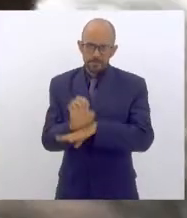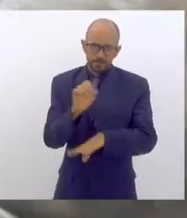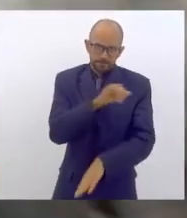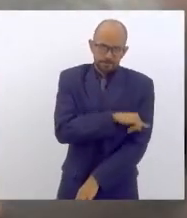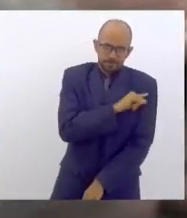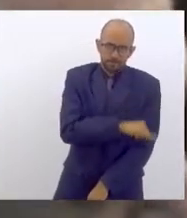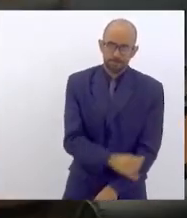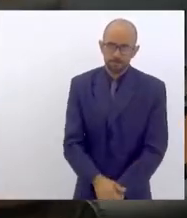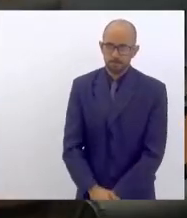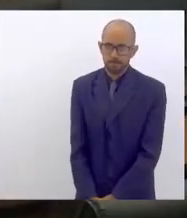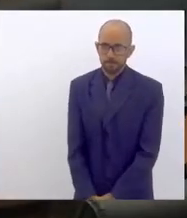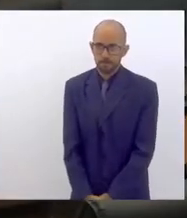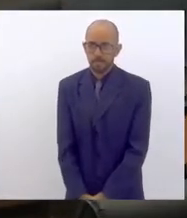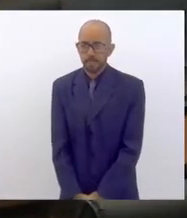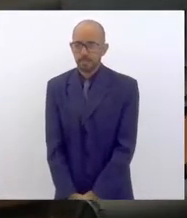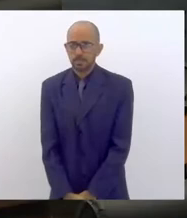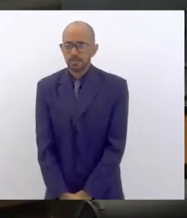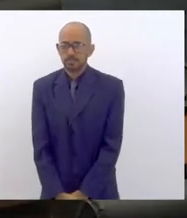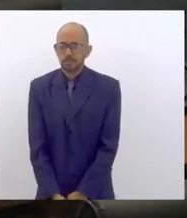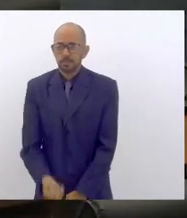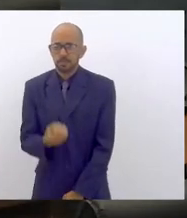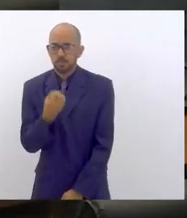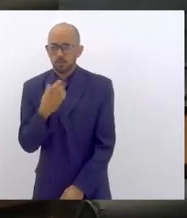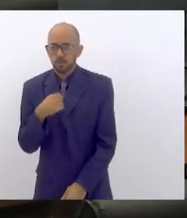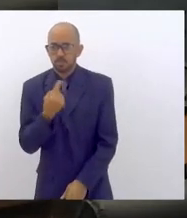Janeiro. Então, que bom que nós